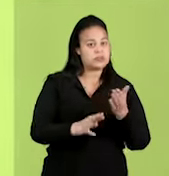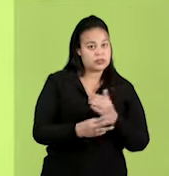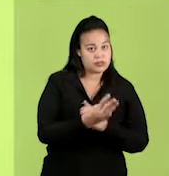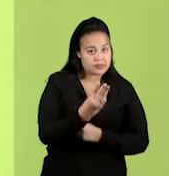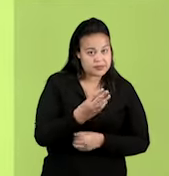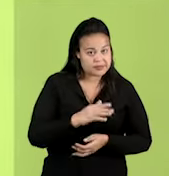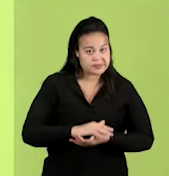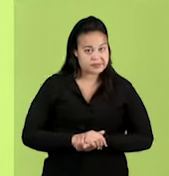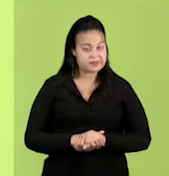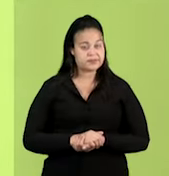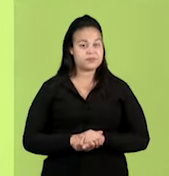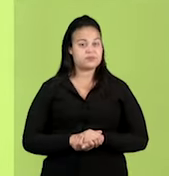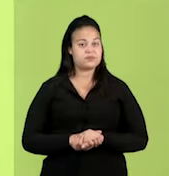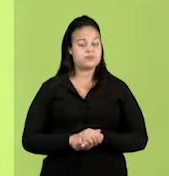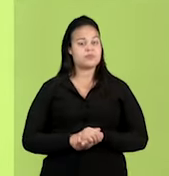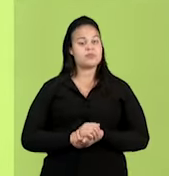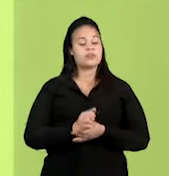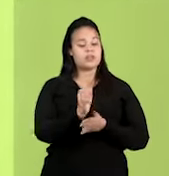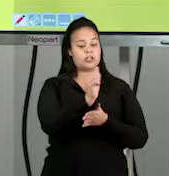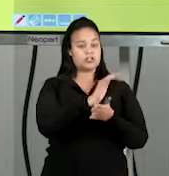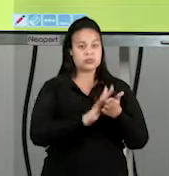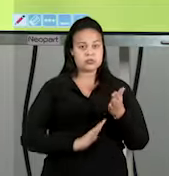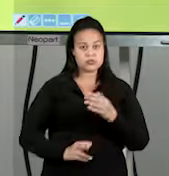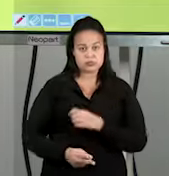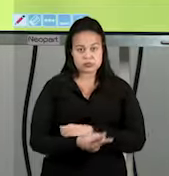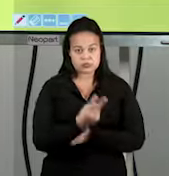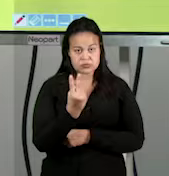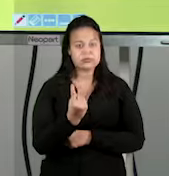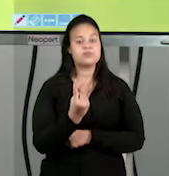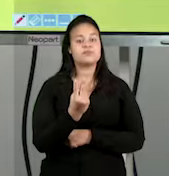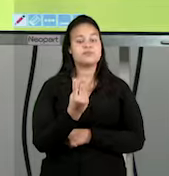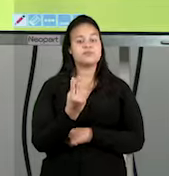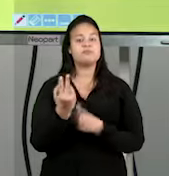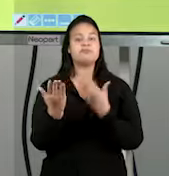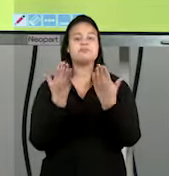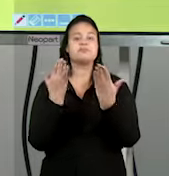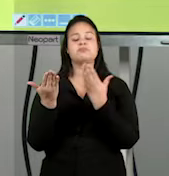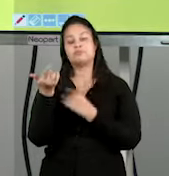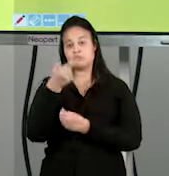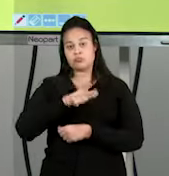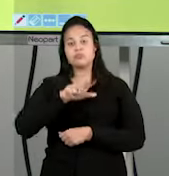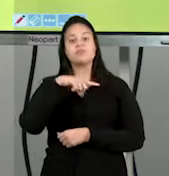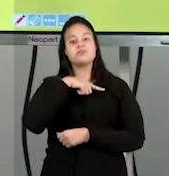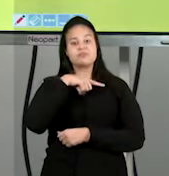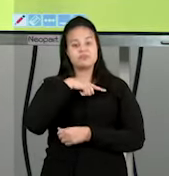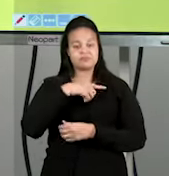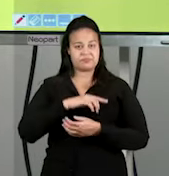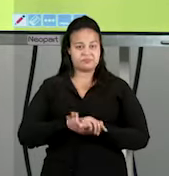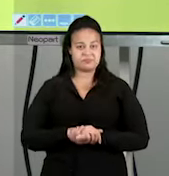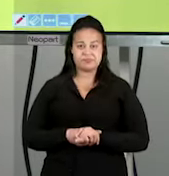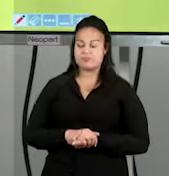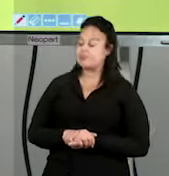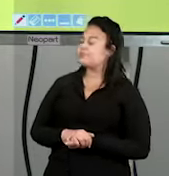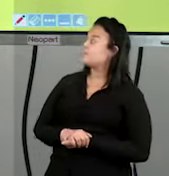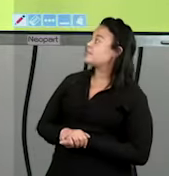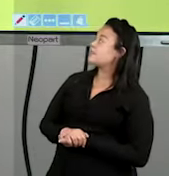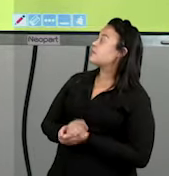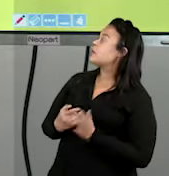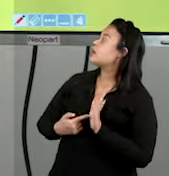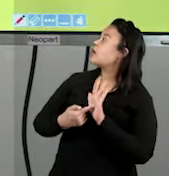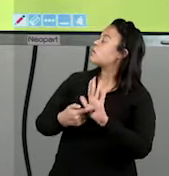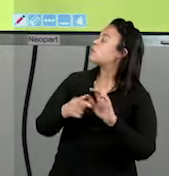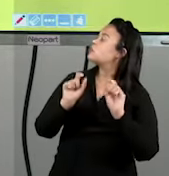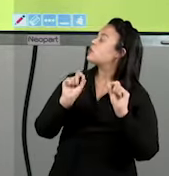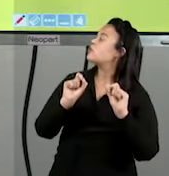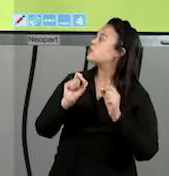O exercício 2 já faz outra comparação. O exercício 2